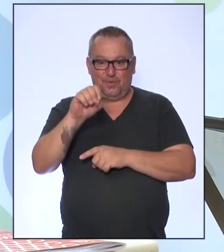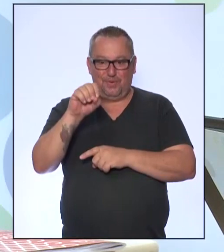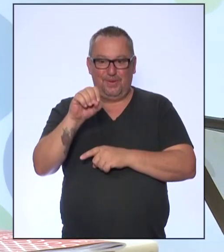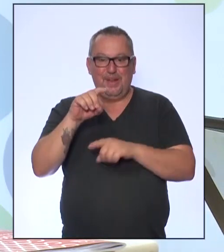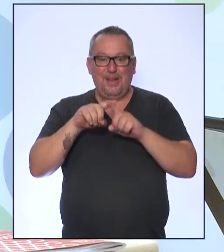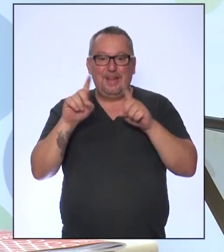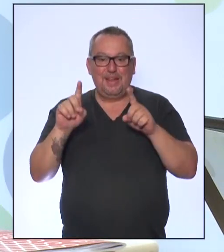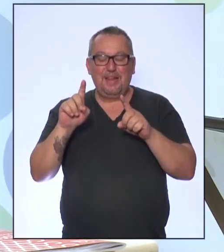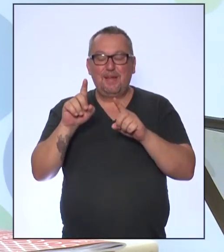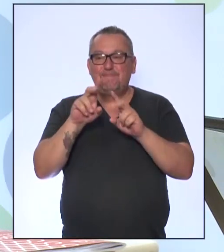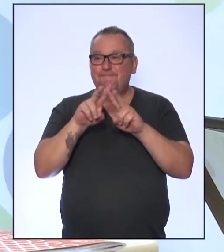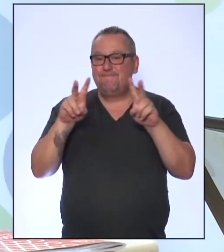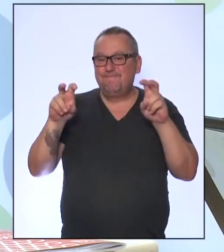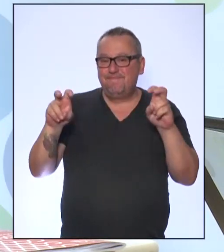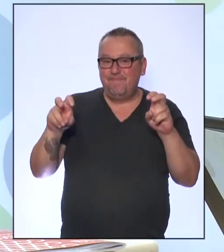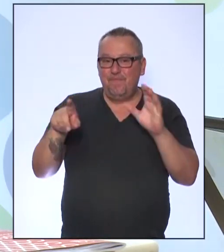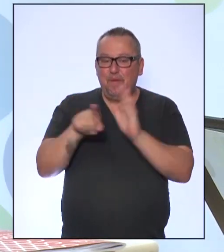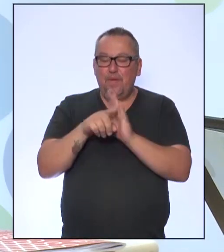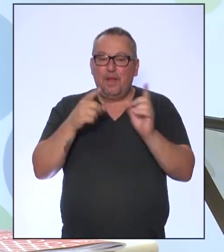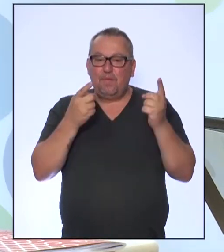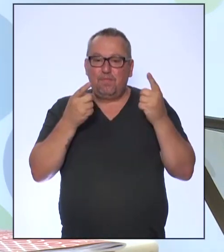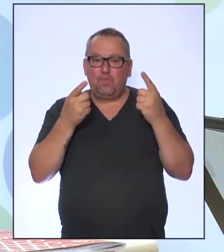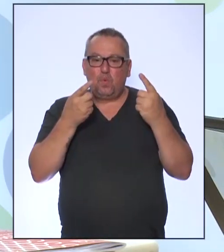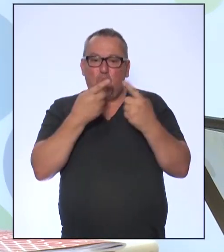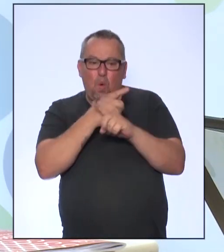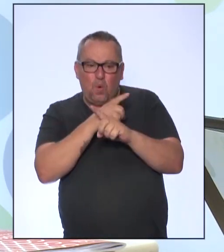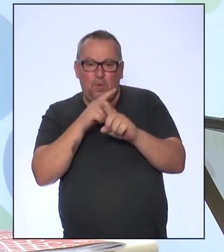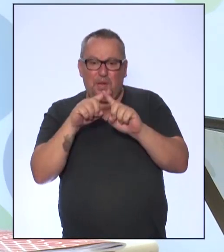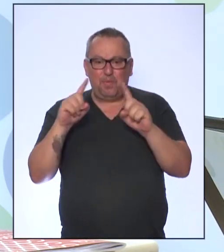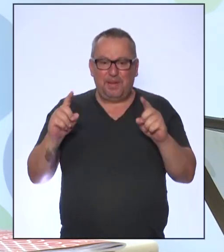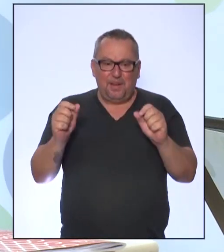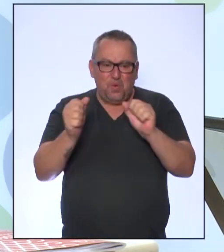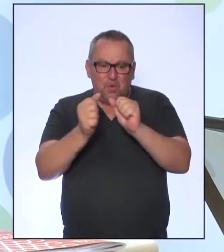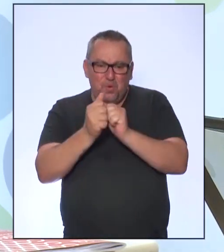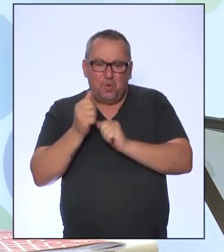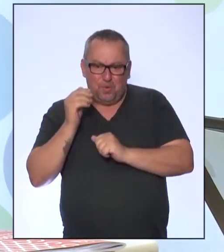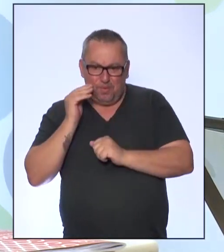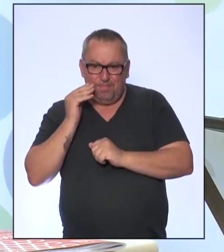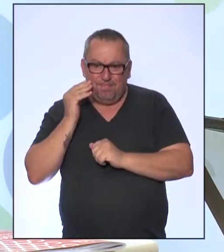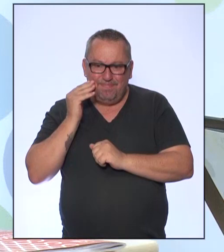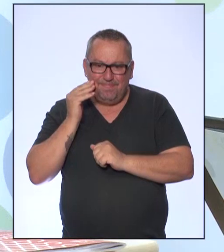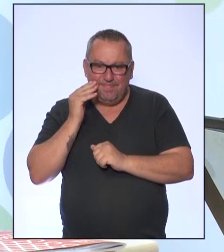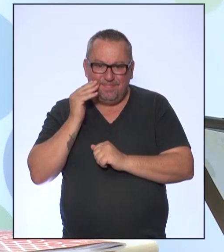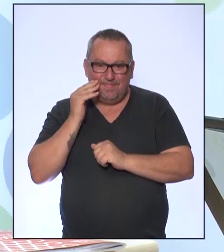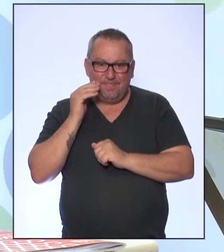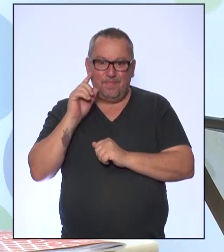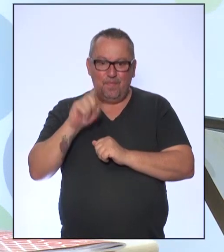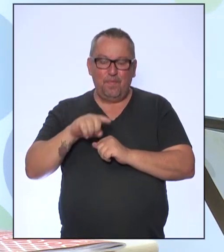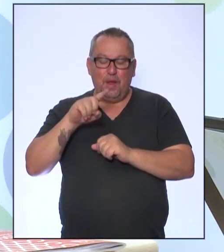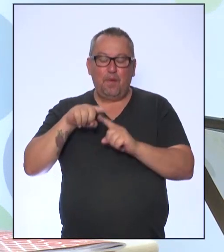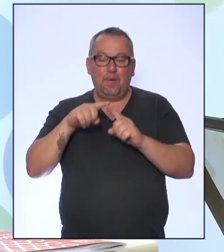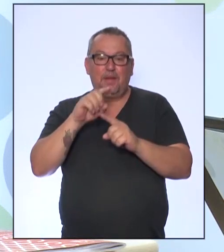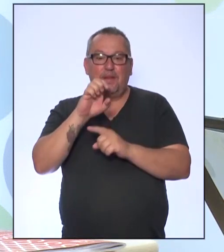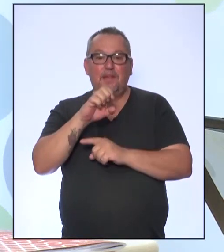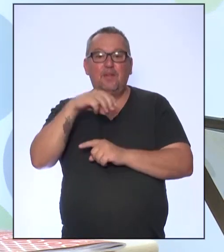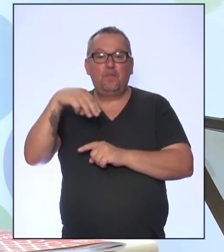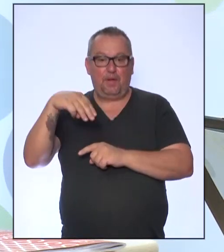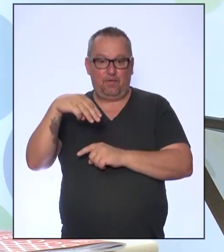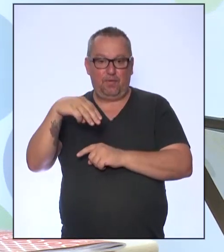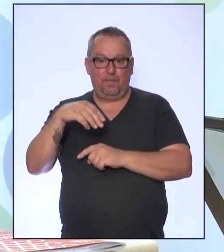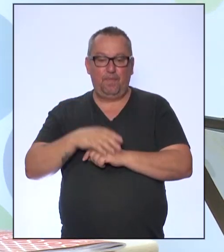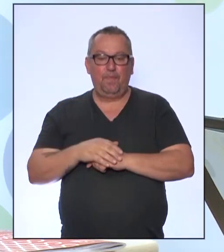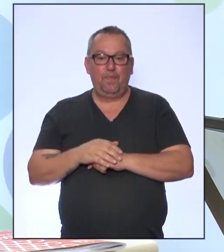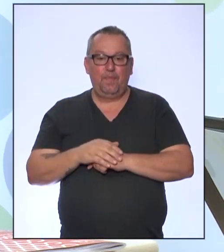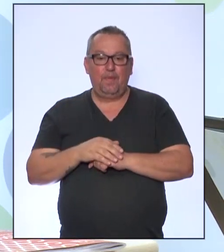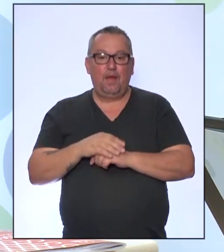termos contraditórios, mas que eles se interagem, né? Mas aí isso é mais para o ensino médio. Hoje nós vamos focar na